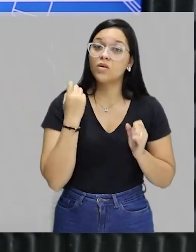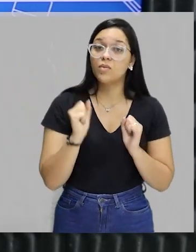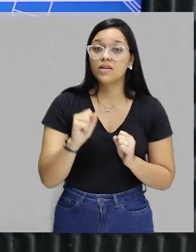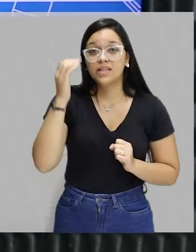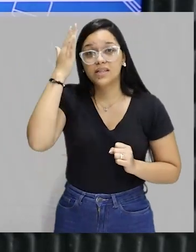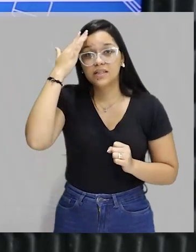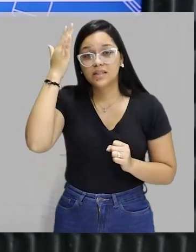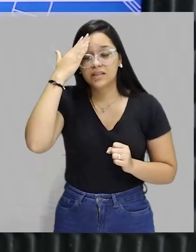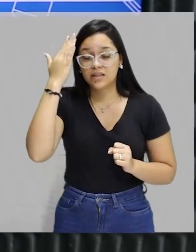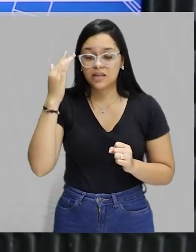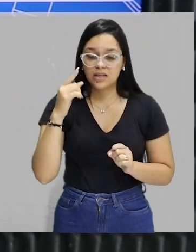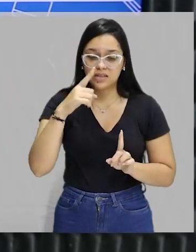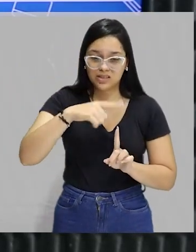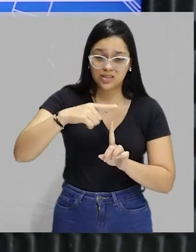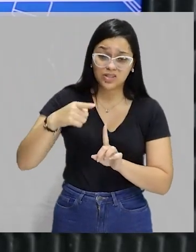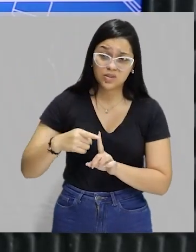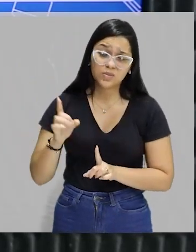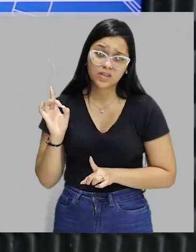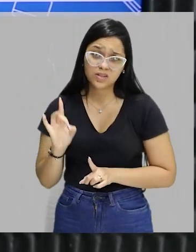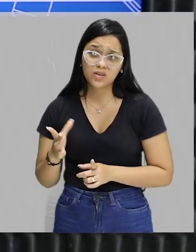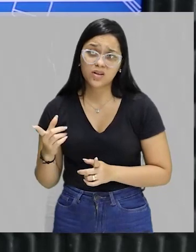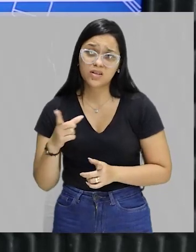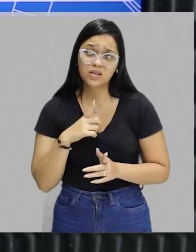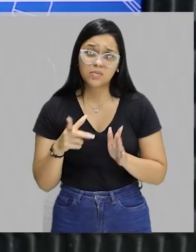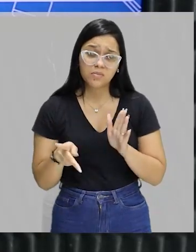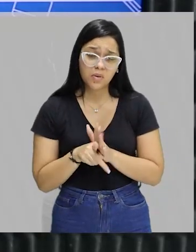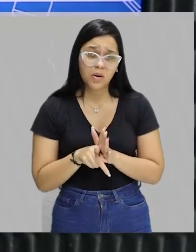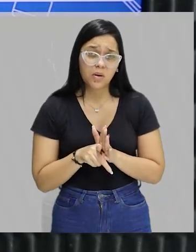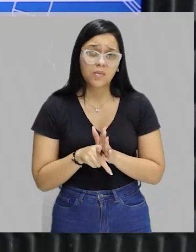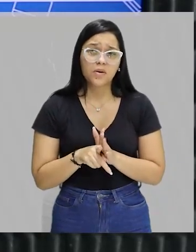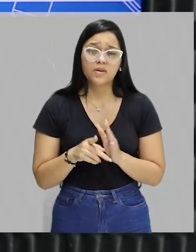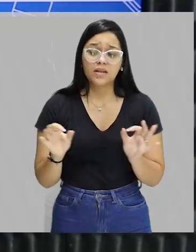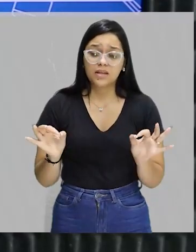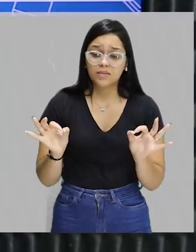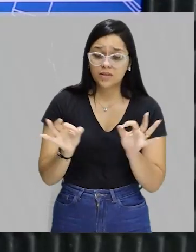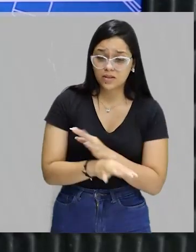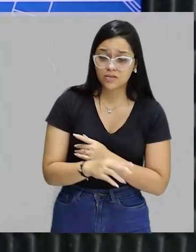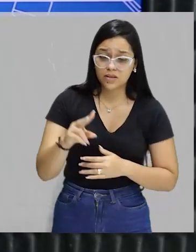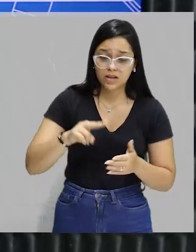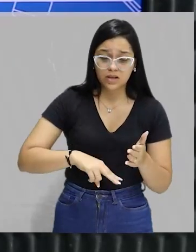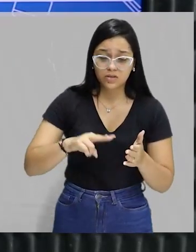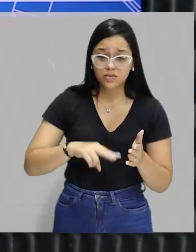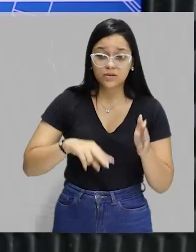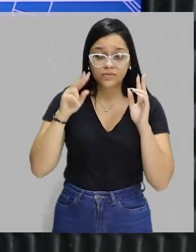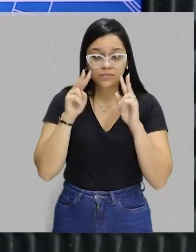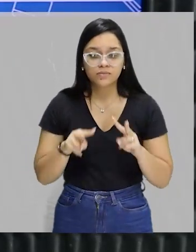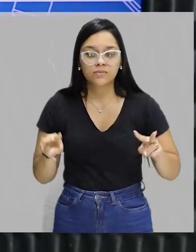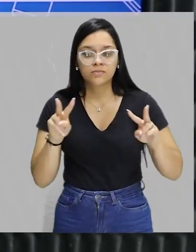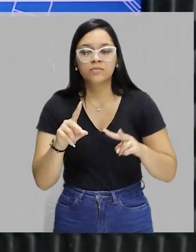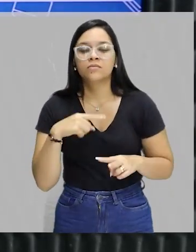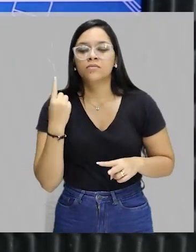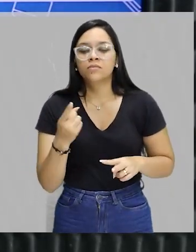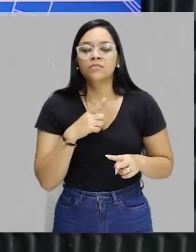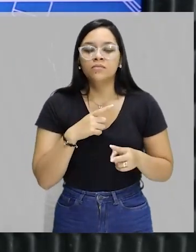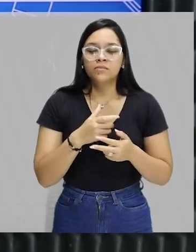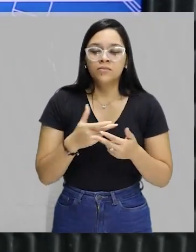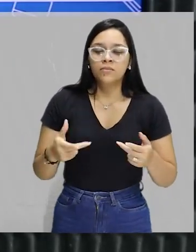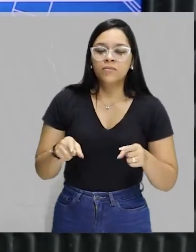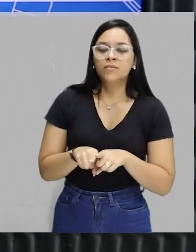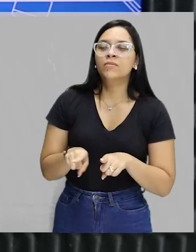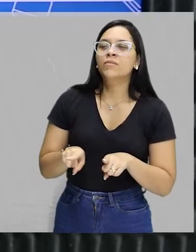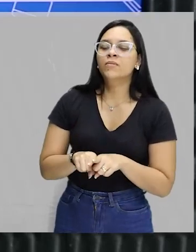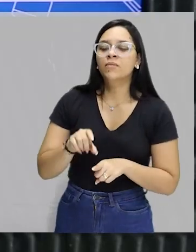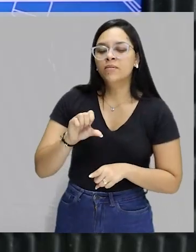entender essa questão da tipologia, que é só o gancho do elemento da finalização de leitura visual, a gente tem várias visões,